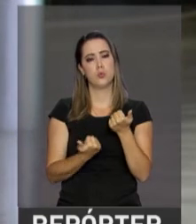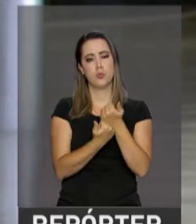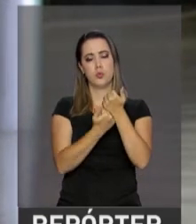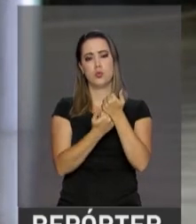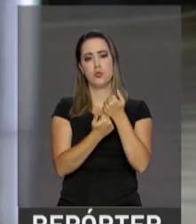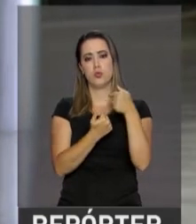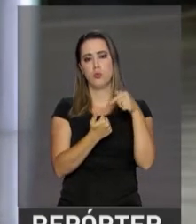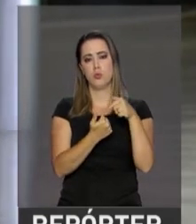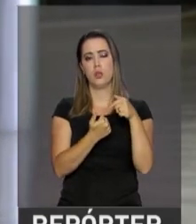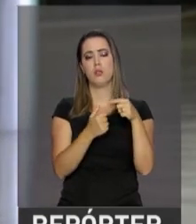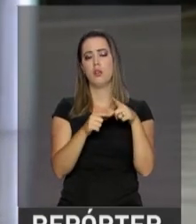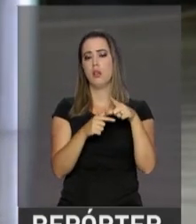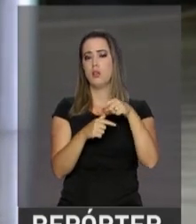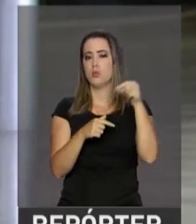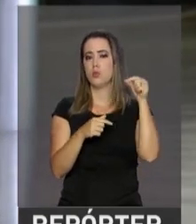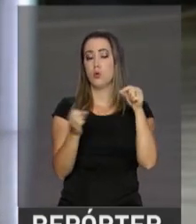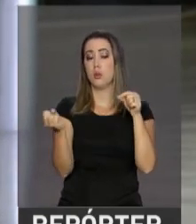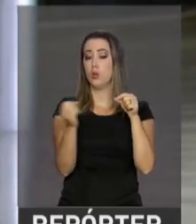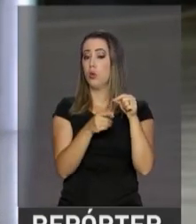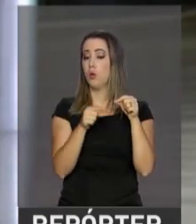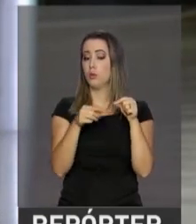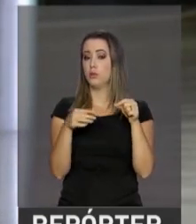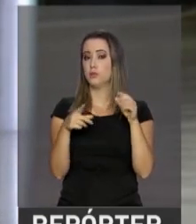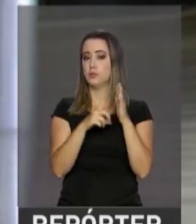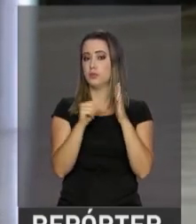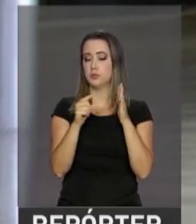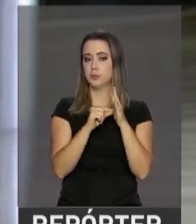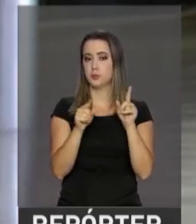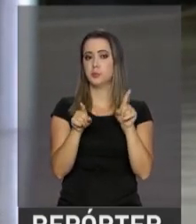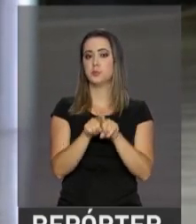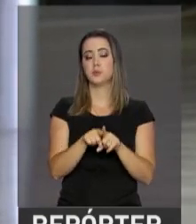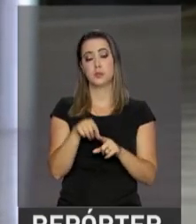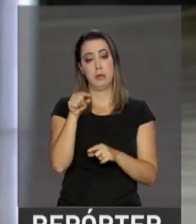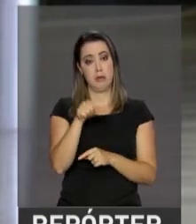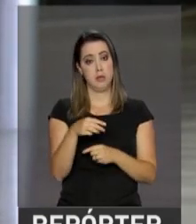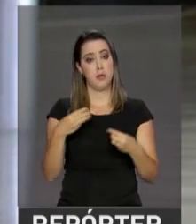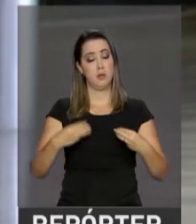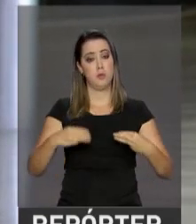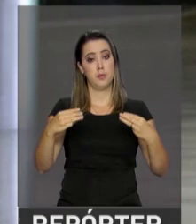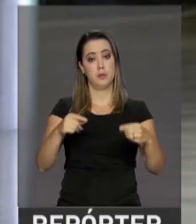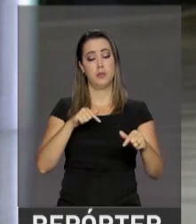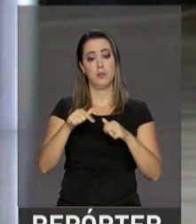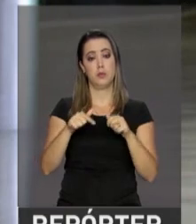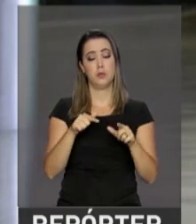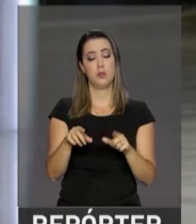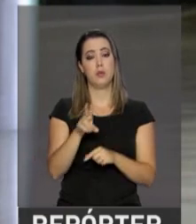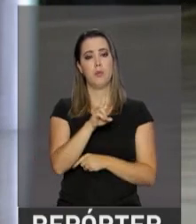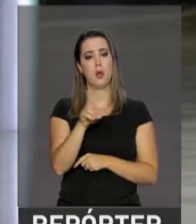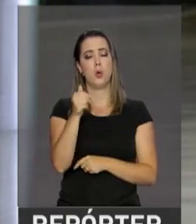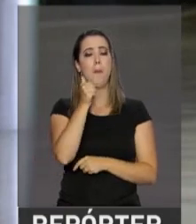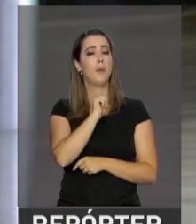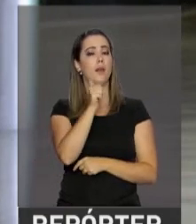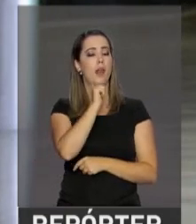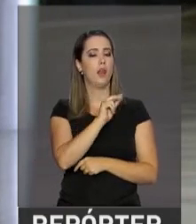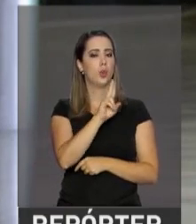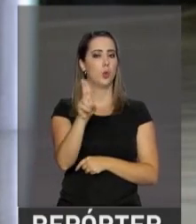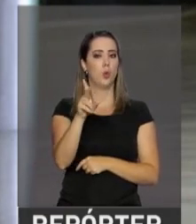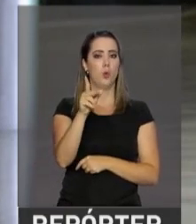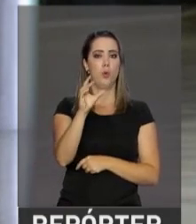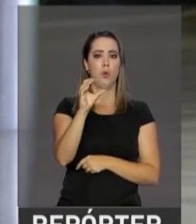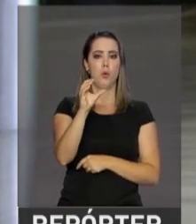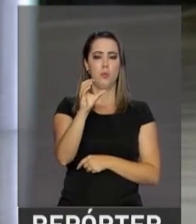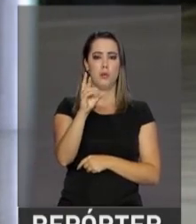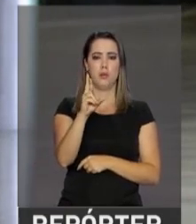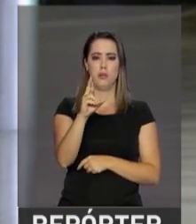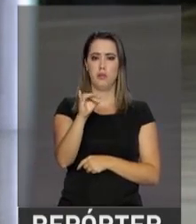do Palácio do Planalto. Já no Ministério do Trabalho, quem assume é Cristiane Brasil. Nascida em Petrópolis, no Rio de Janeiro,